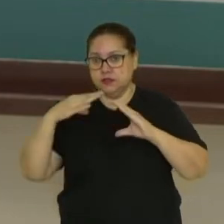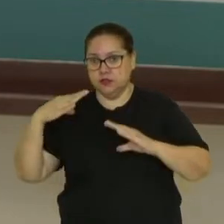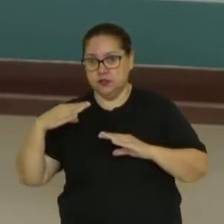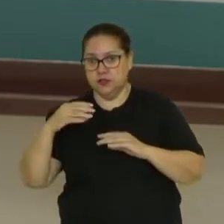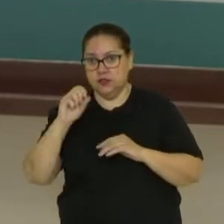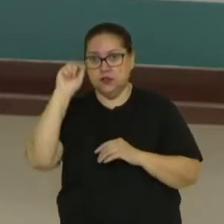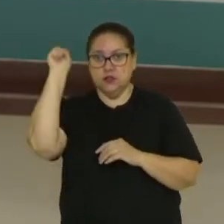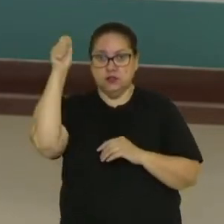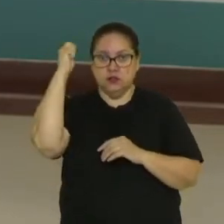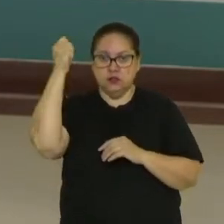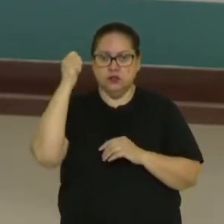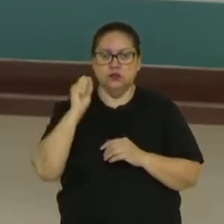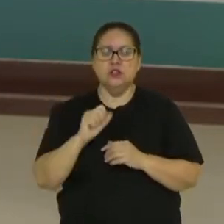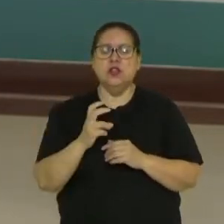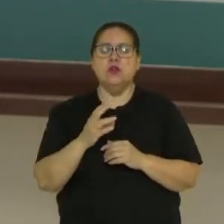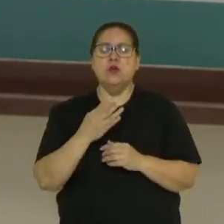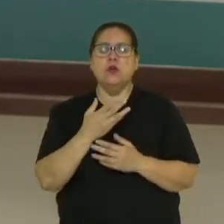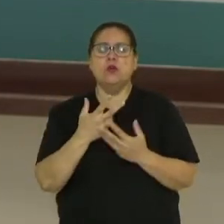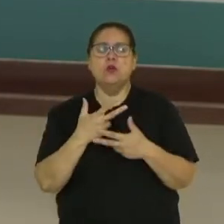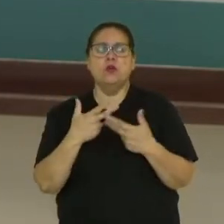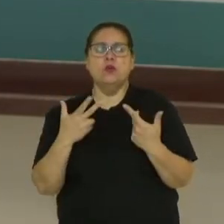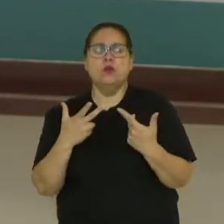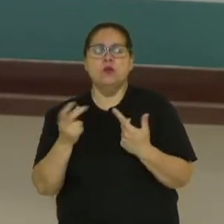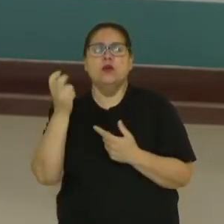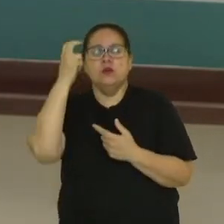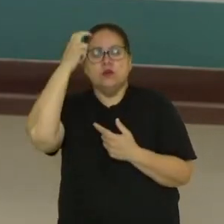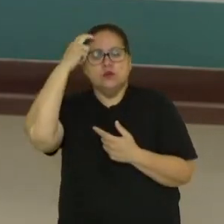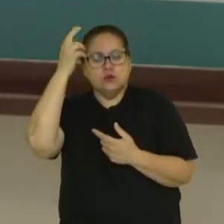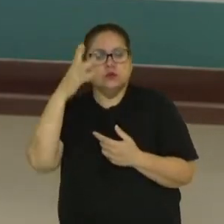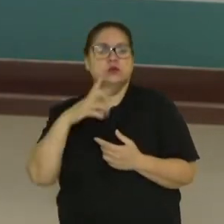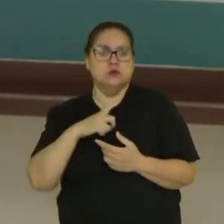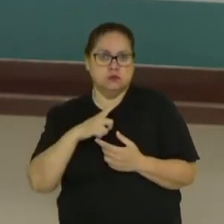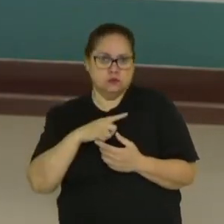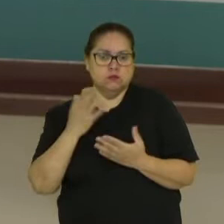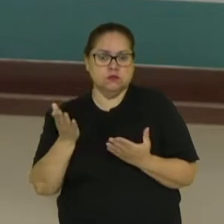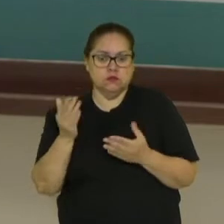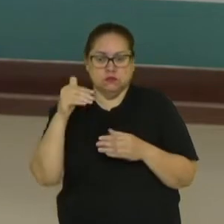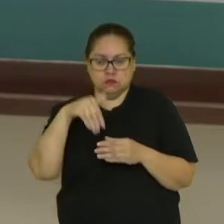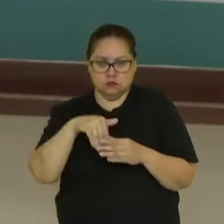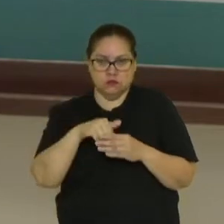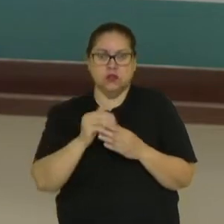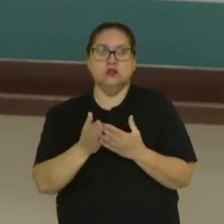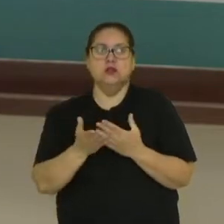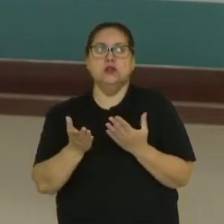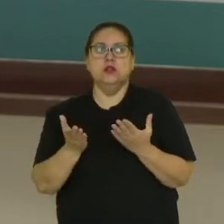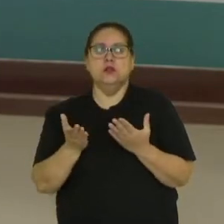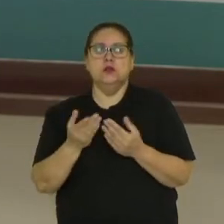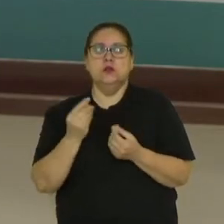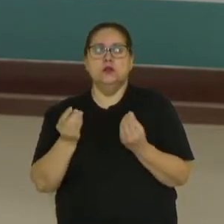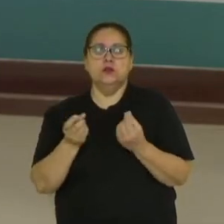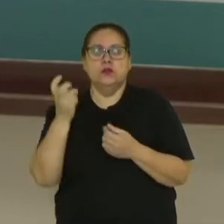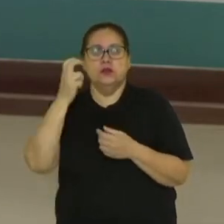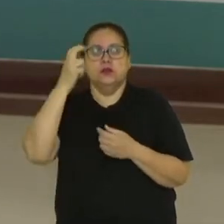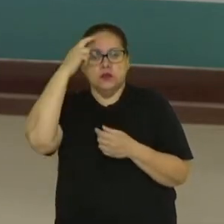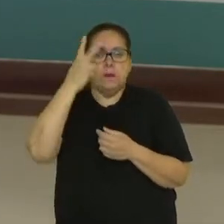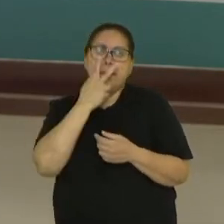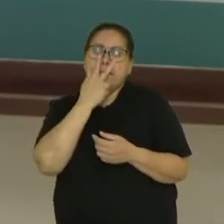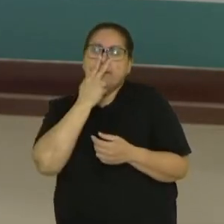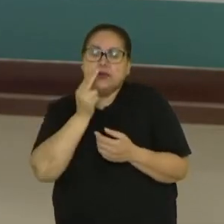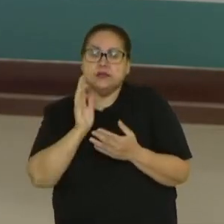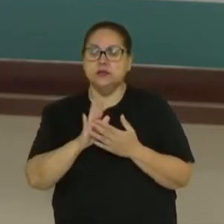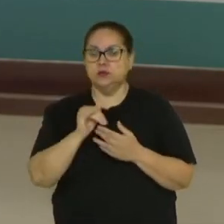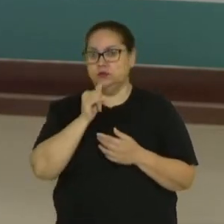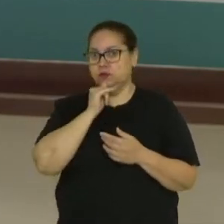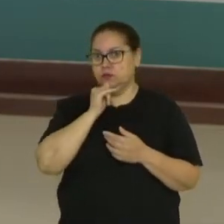têm em comum? A cultura do pessoal que mora, né, nós somos participantes disso então, é uma cultura parecida. Como,